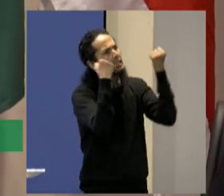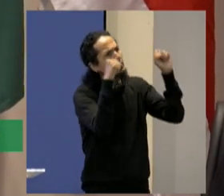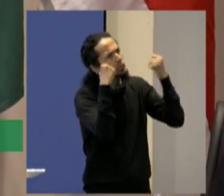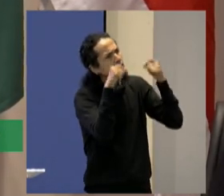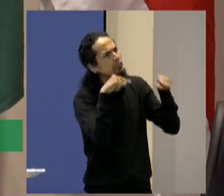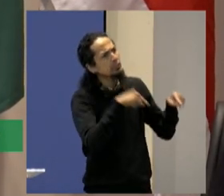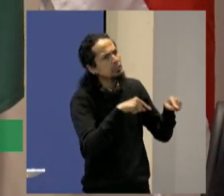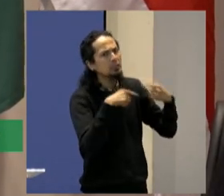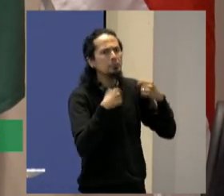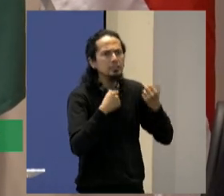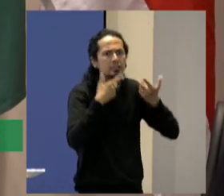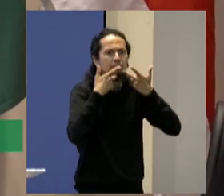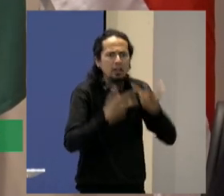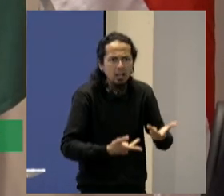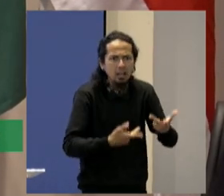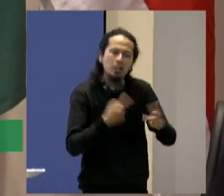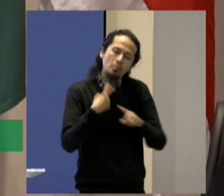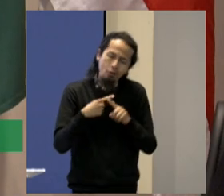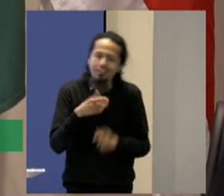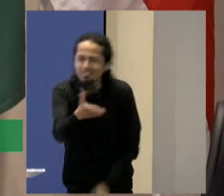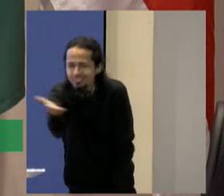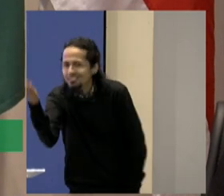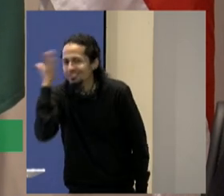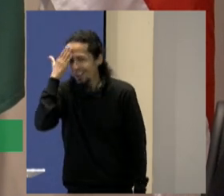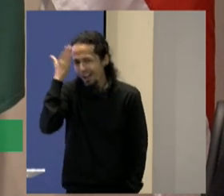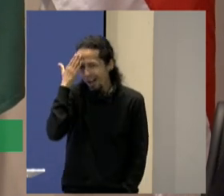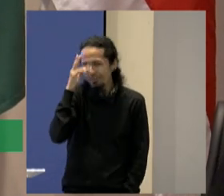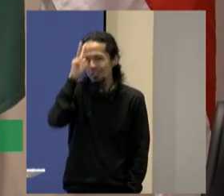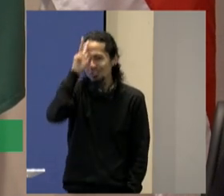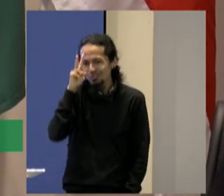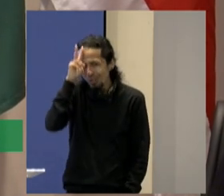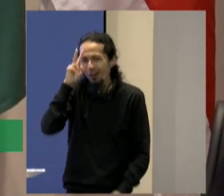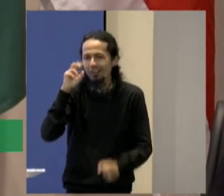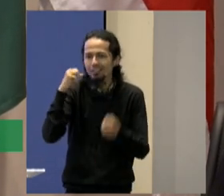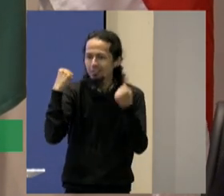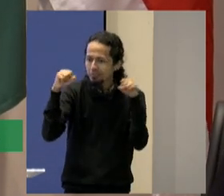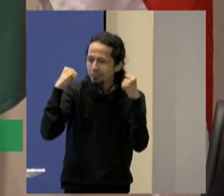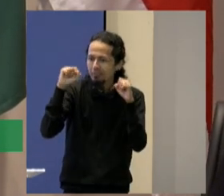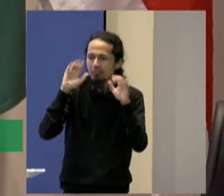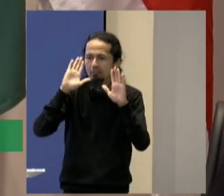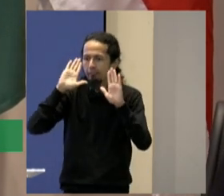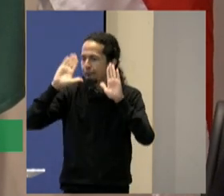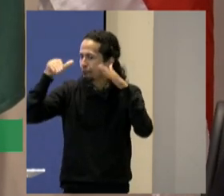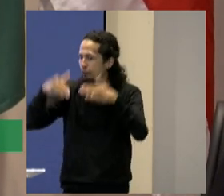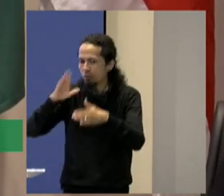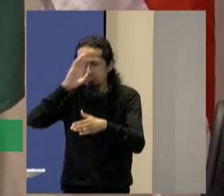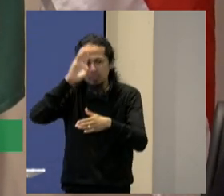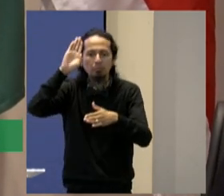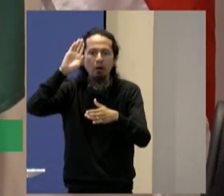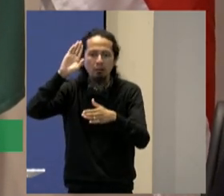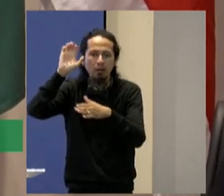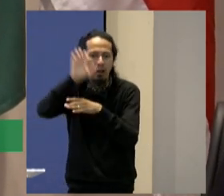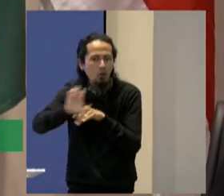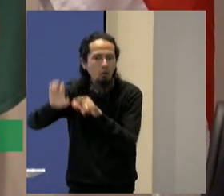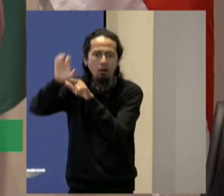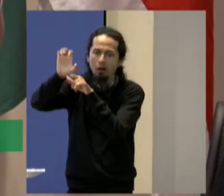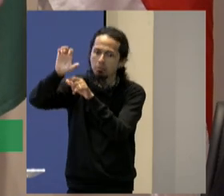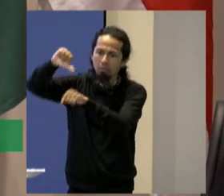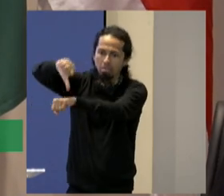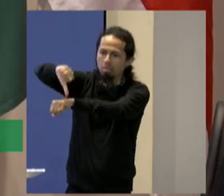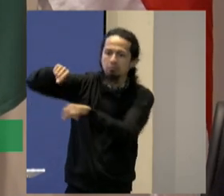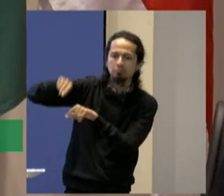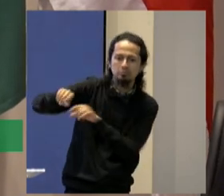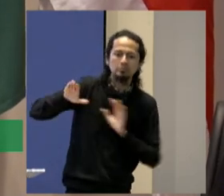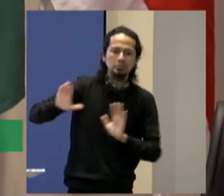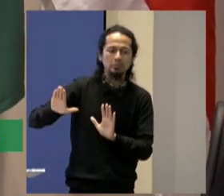sabe, né, da história da educação física, que é muito eurocêntrica, pensar os jogos escolares